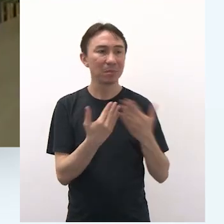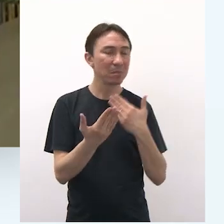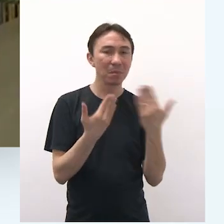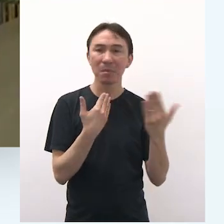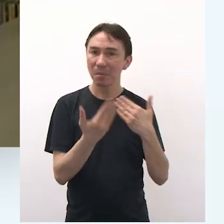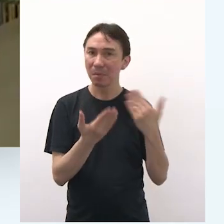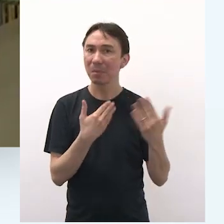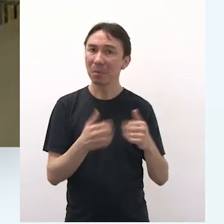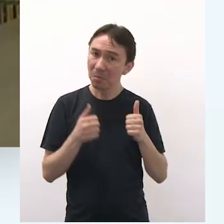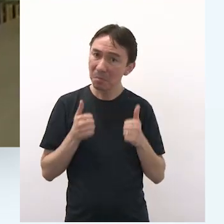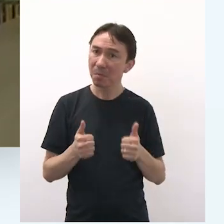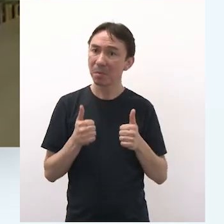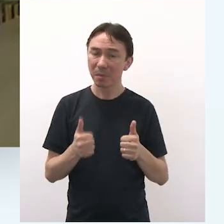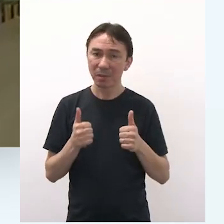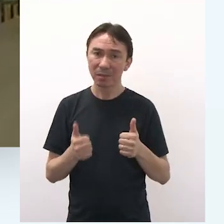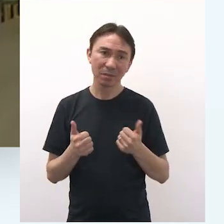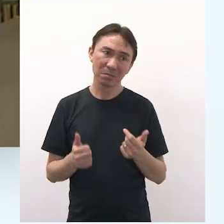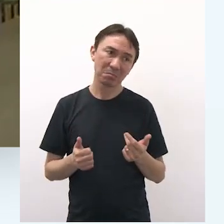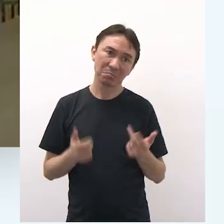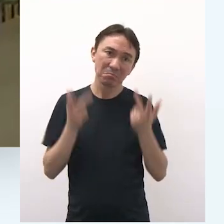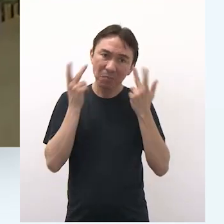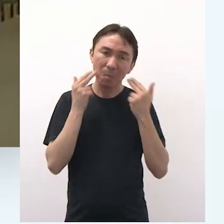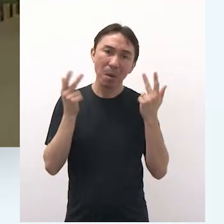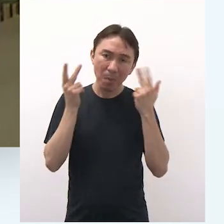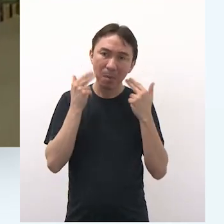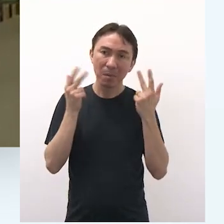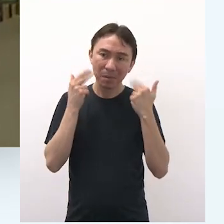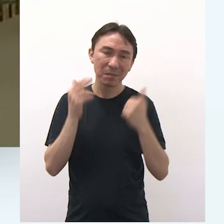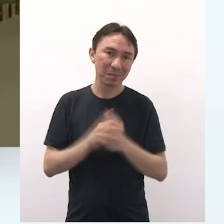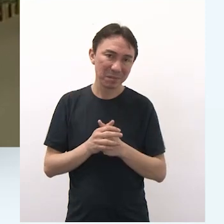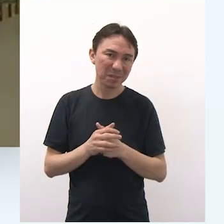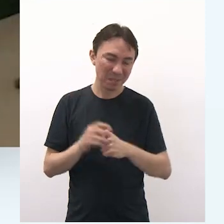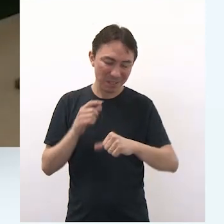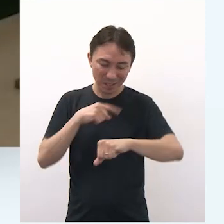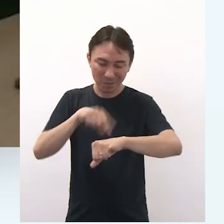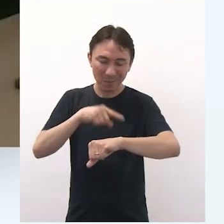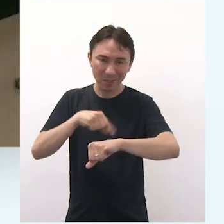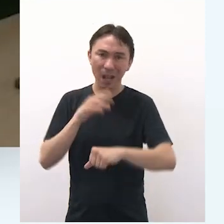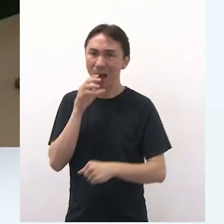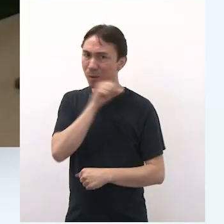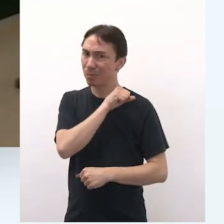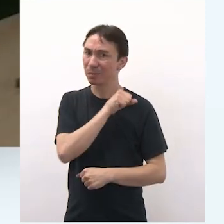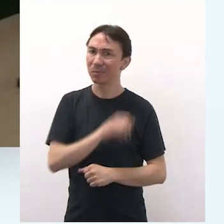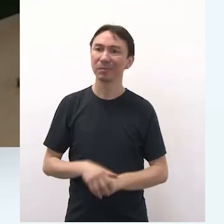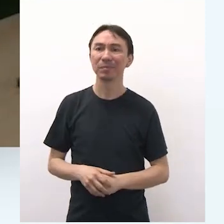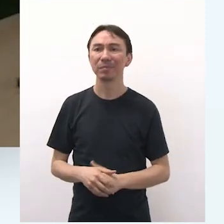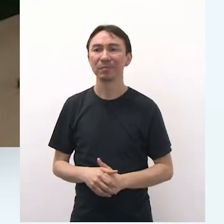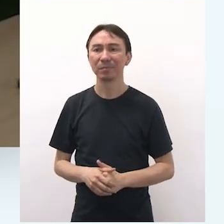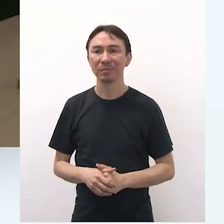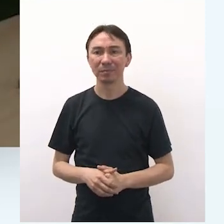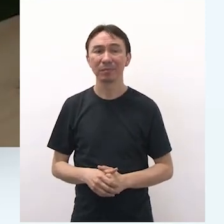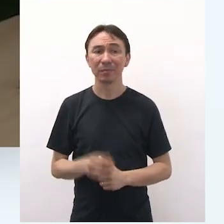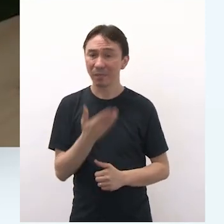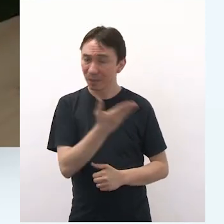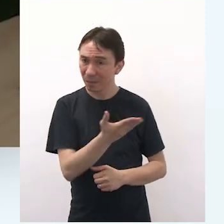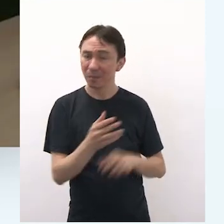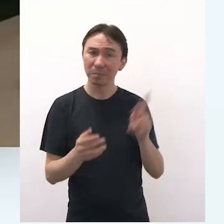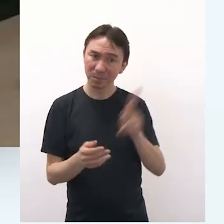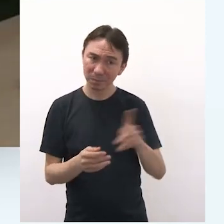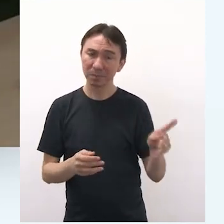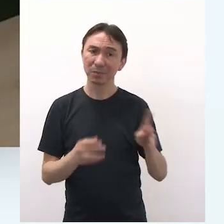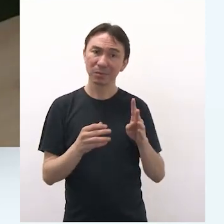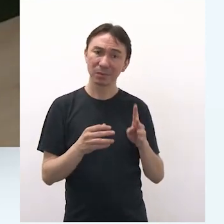aula e como se fosse uma coisa natural, até a hora passa mais rápido também. Acho que os professores escutam os